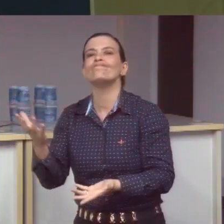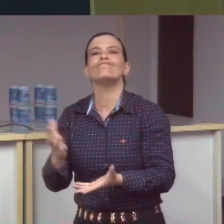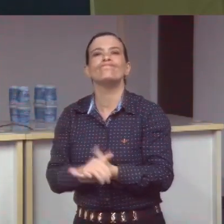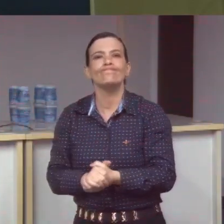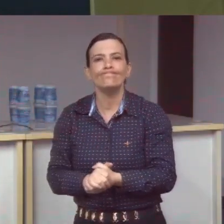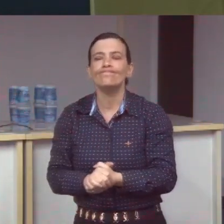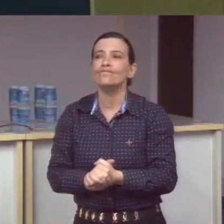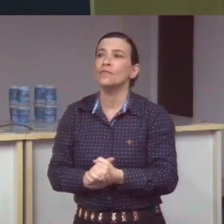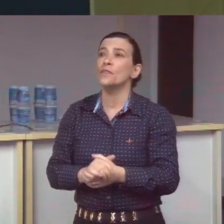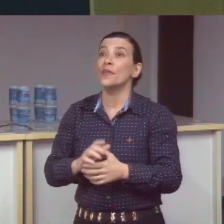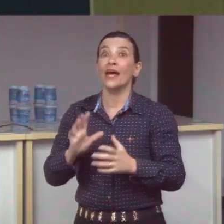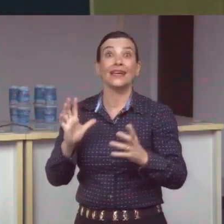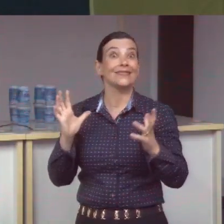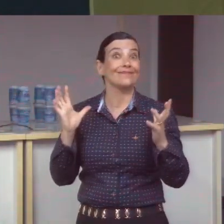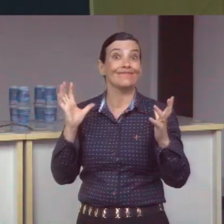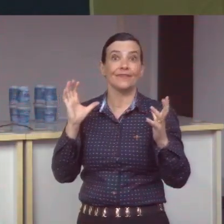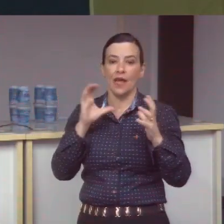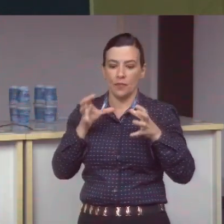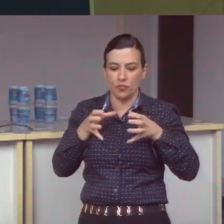acorrem muitos psicólogos,